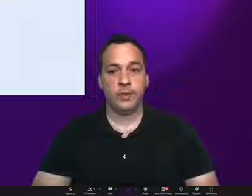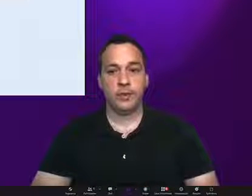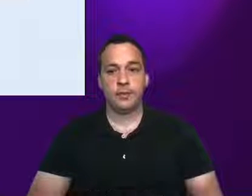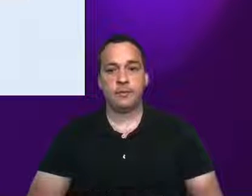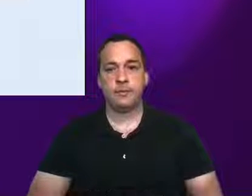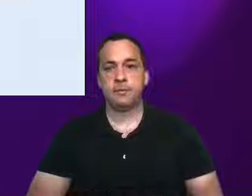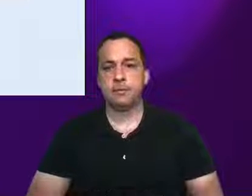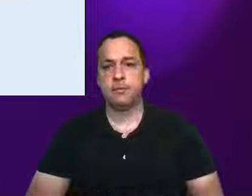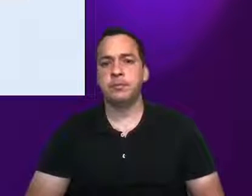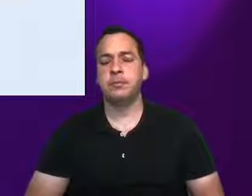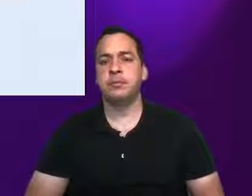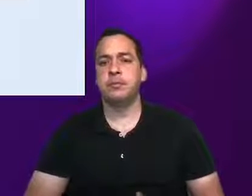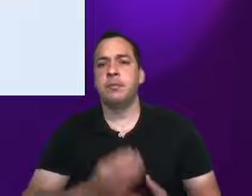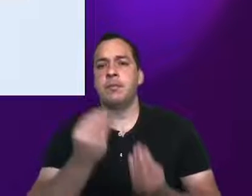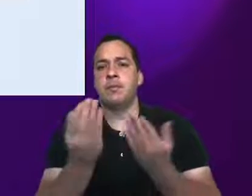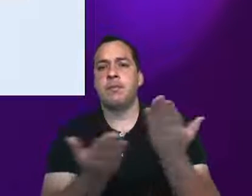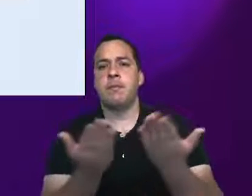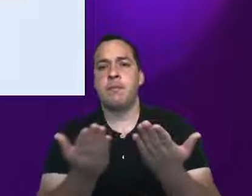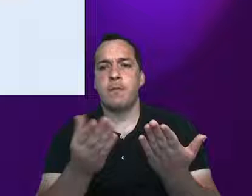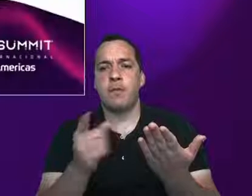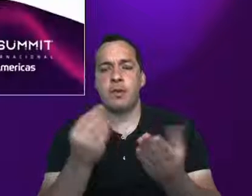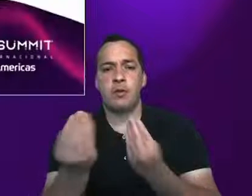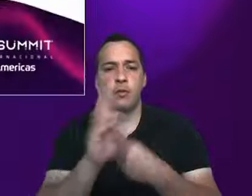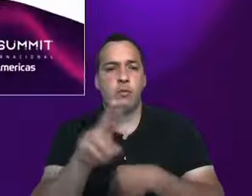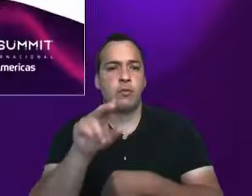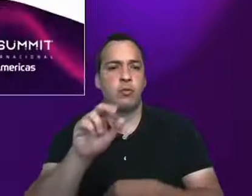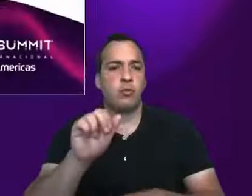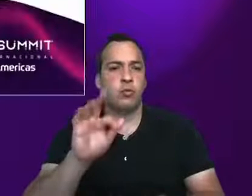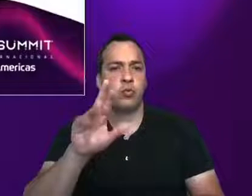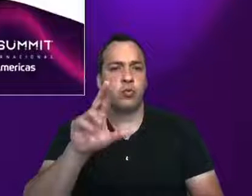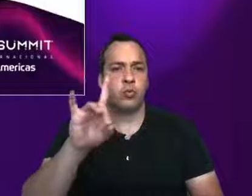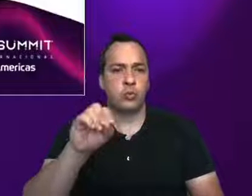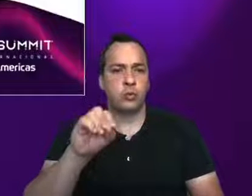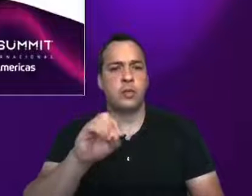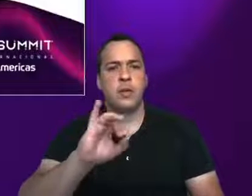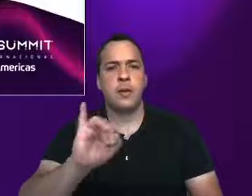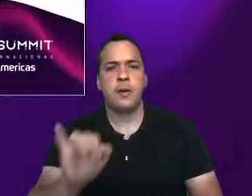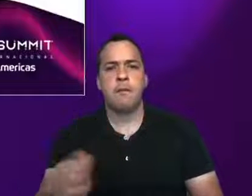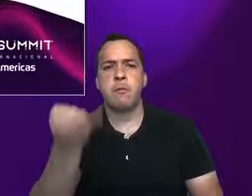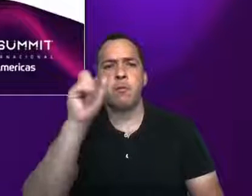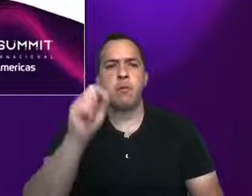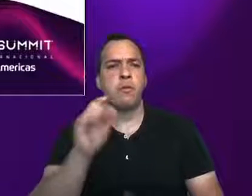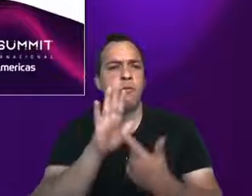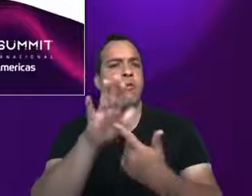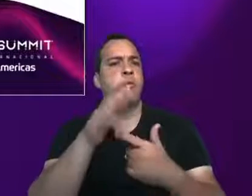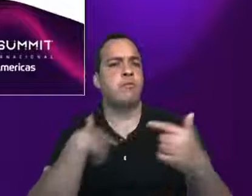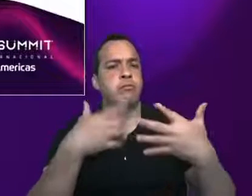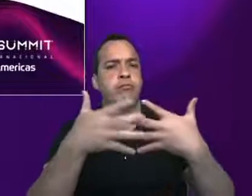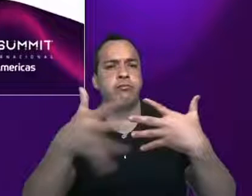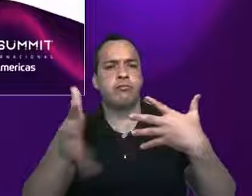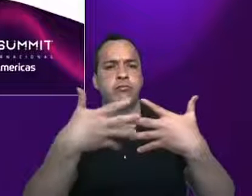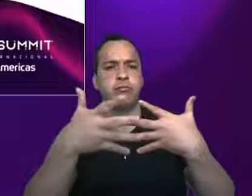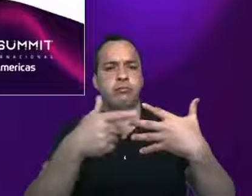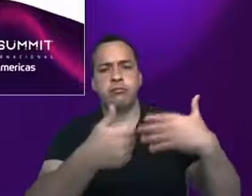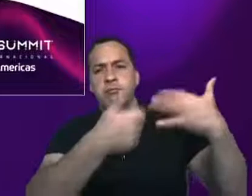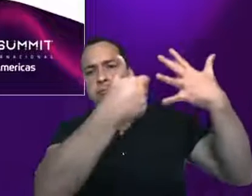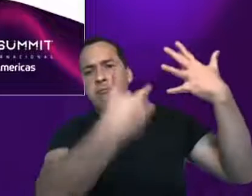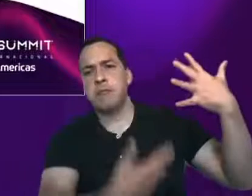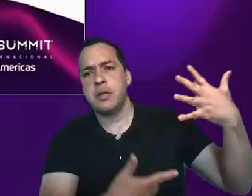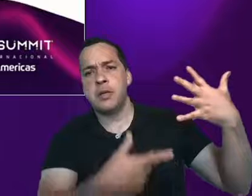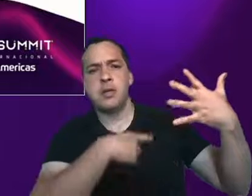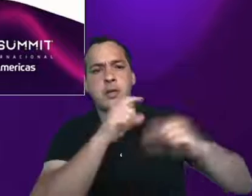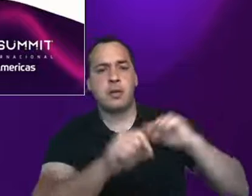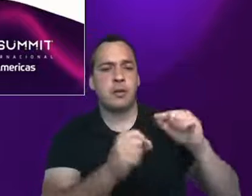como utilizar o fluido, e eu aproveito esse framework